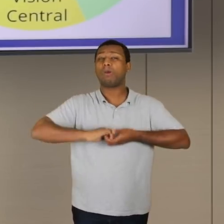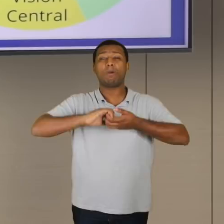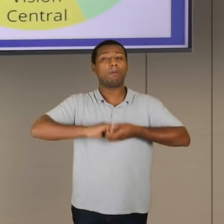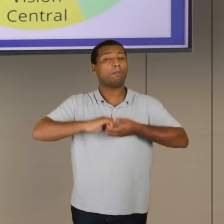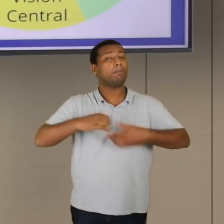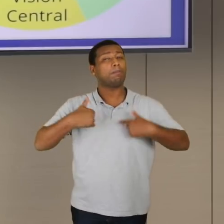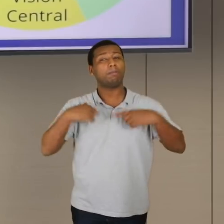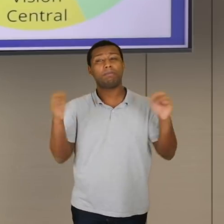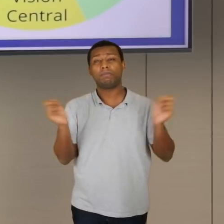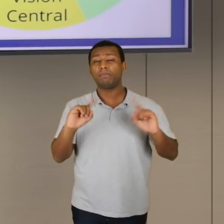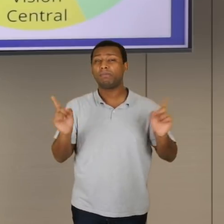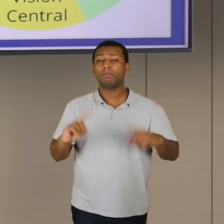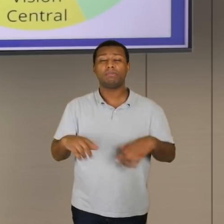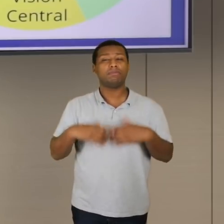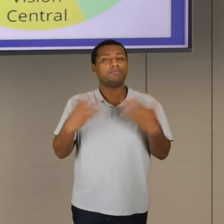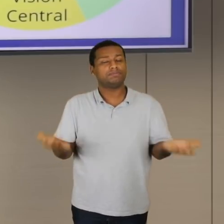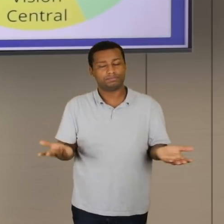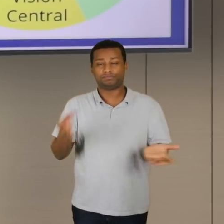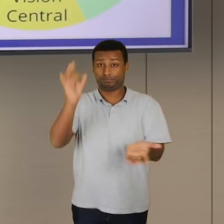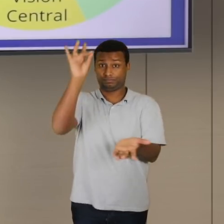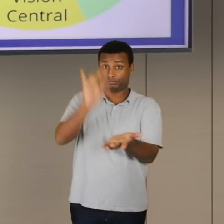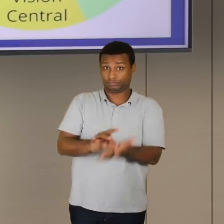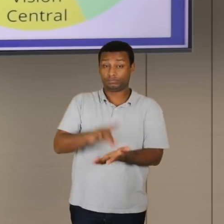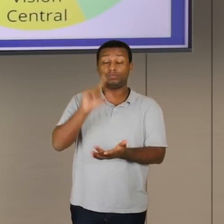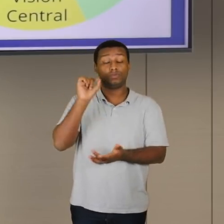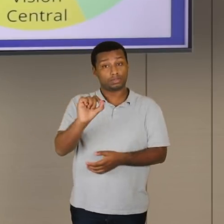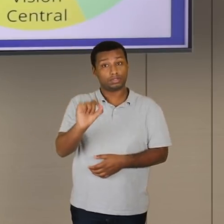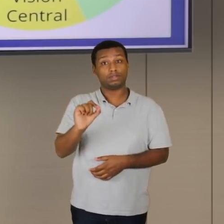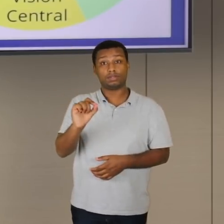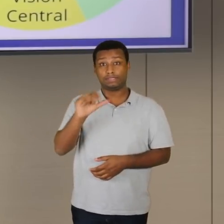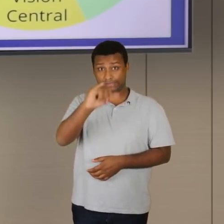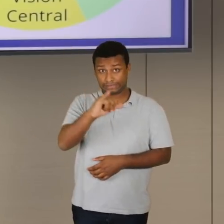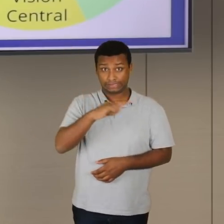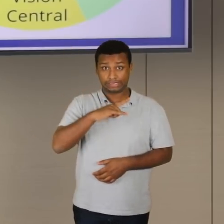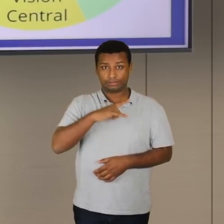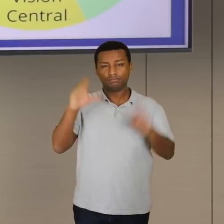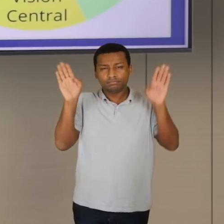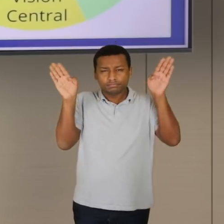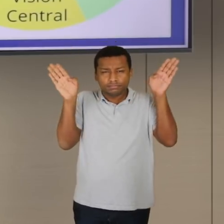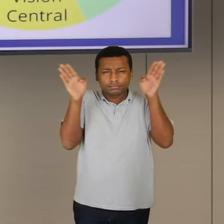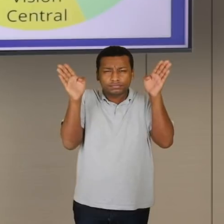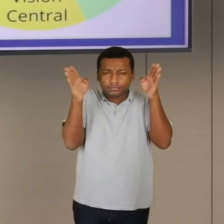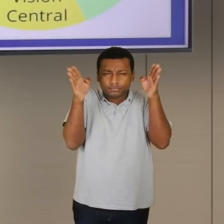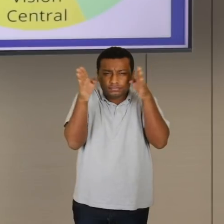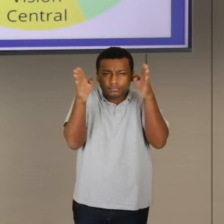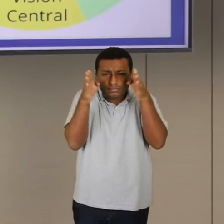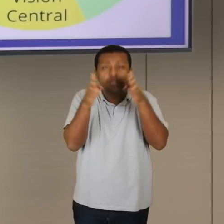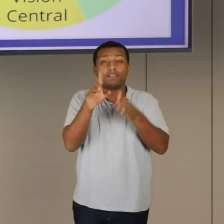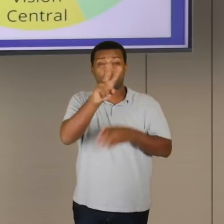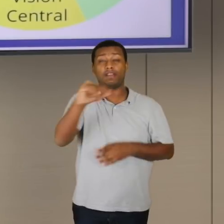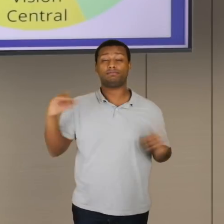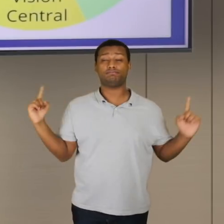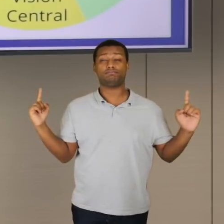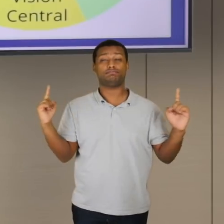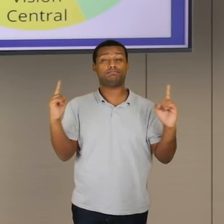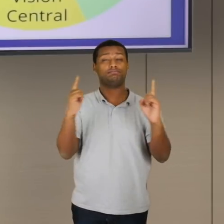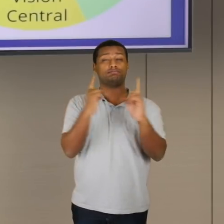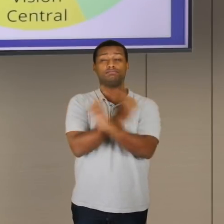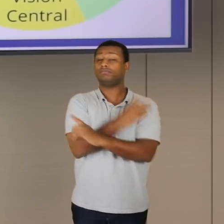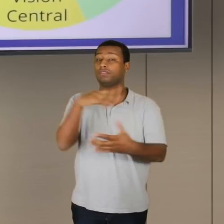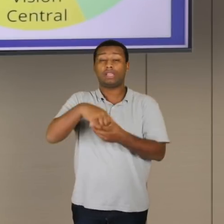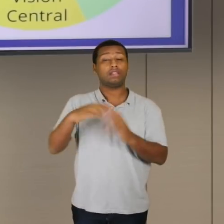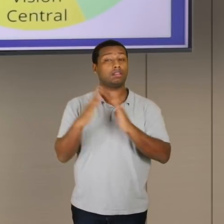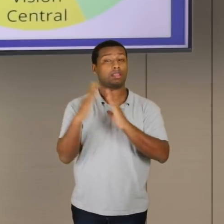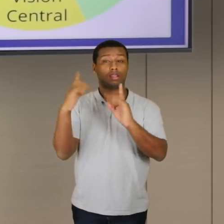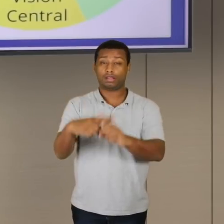muito mais presa a riscos de acidente do que aquela criança que tem um campo visual maior. Ela não vai